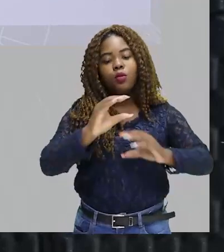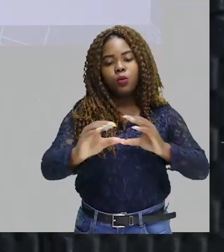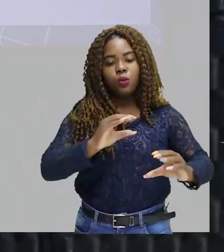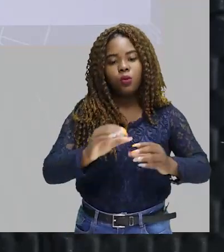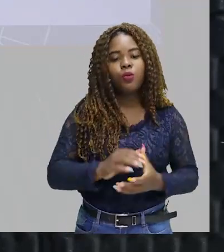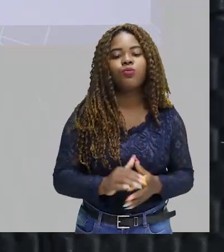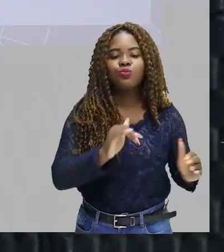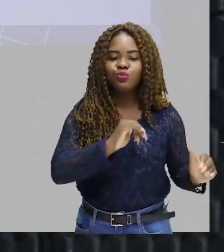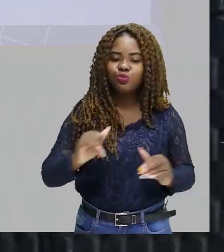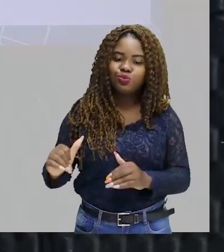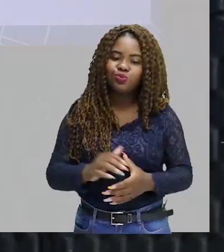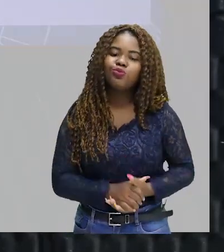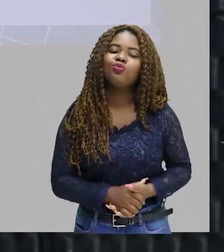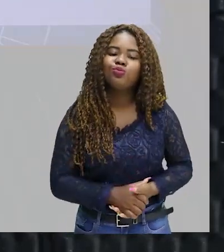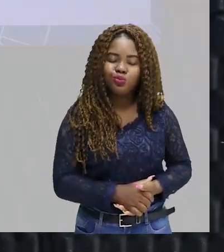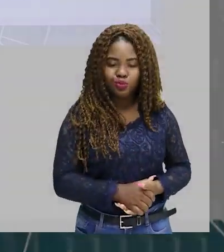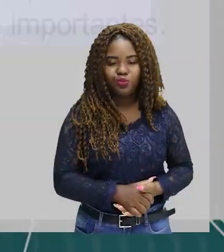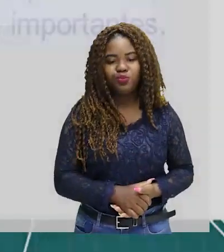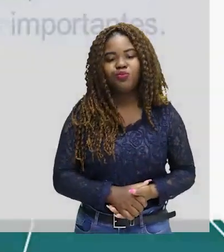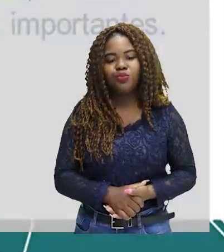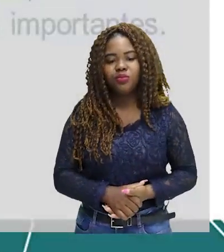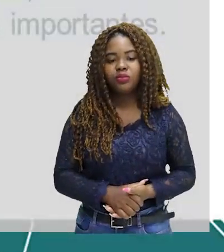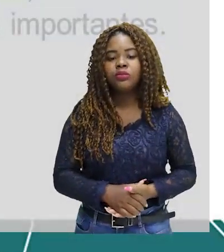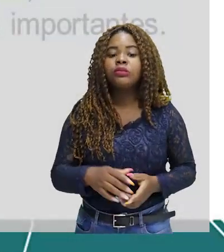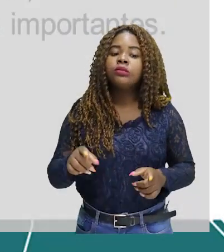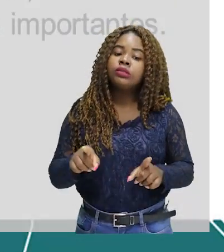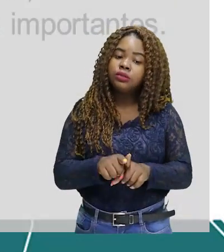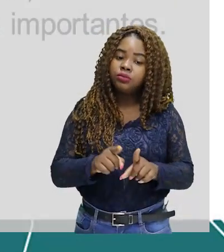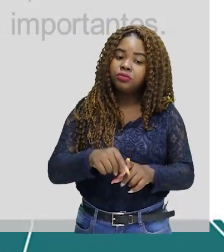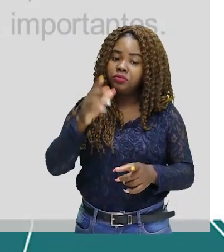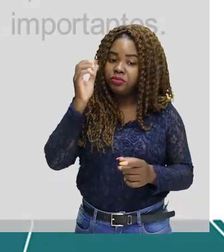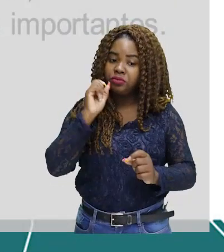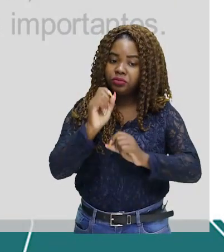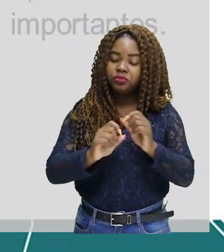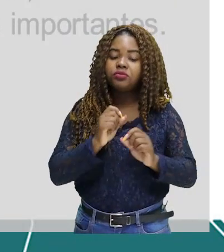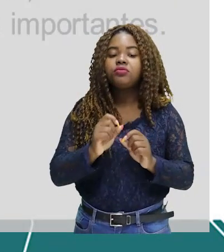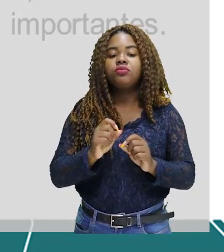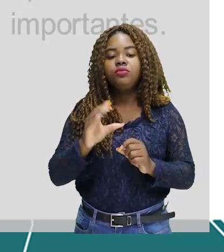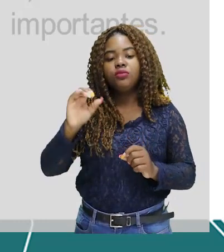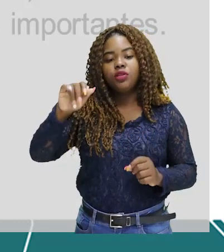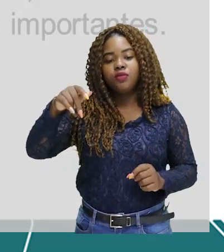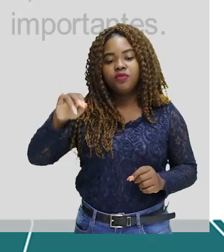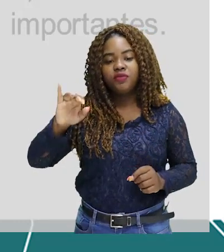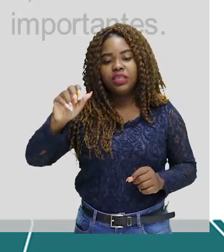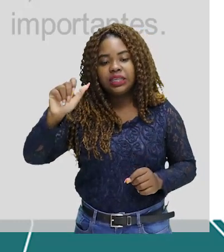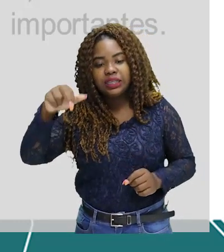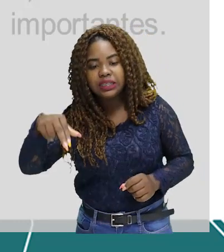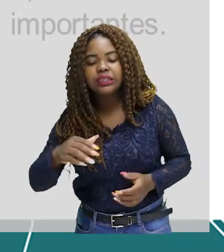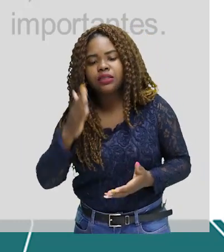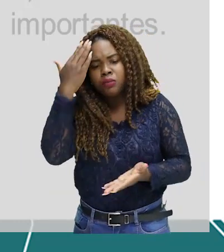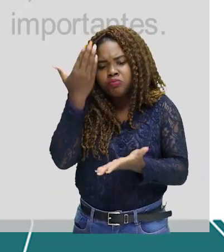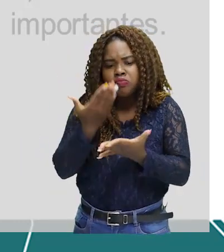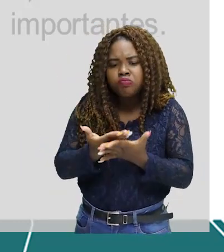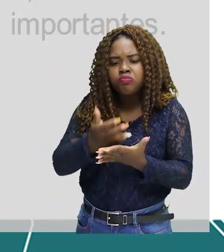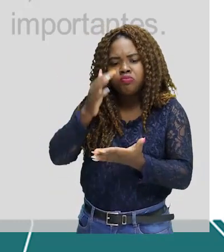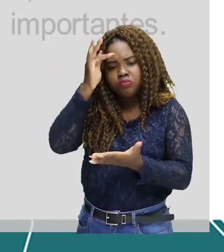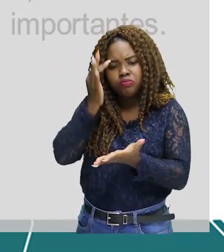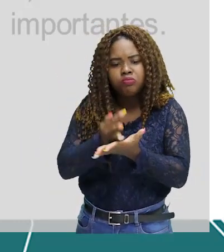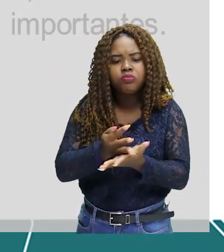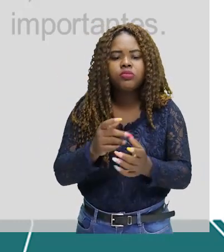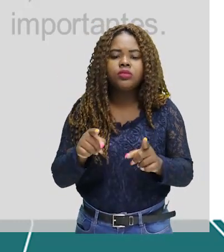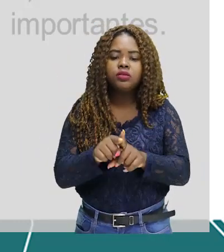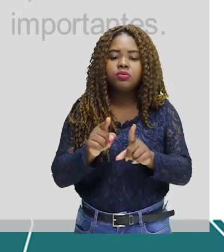comunicativos. Além do mais, a questão da confiança trata da disposição para aprender e utilizar e dominar a tecnologia,